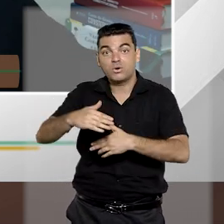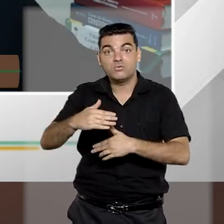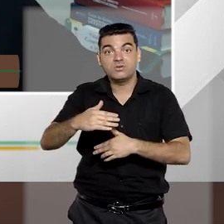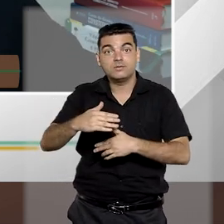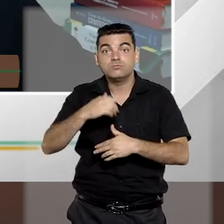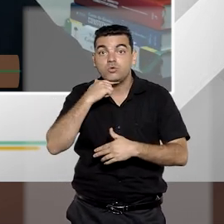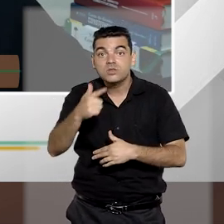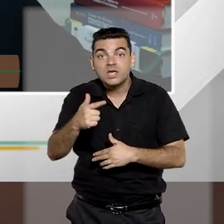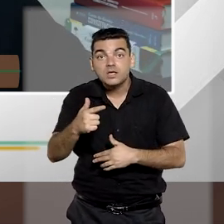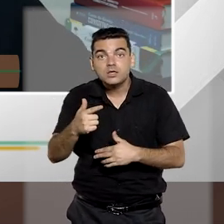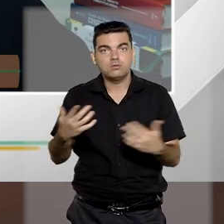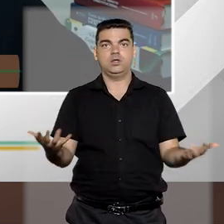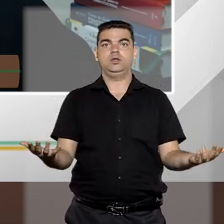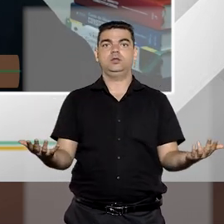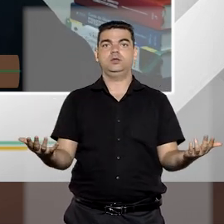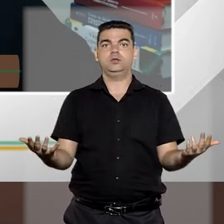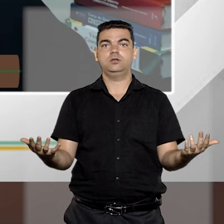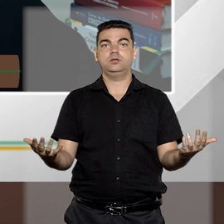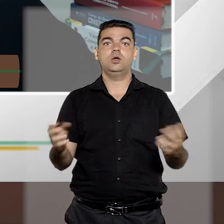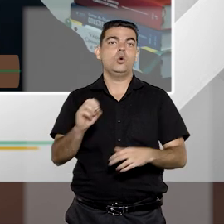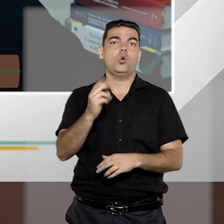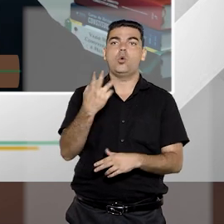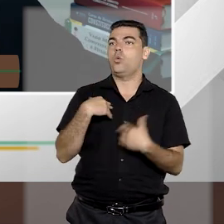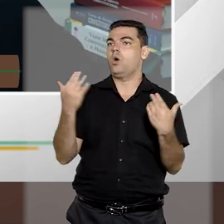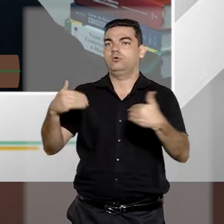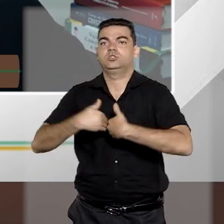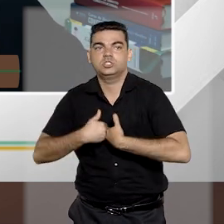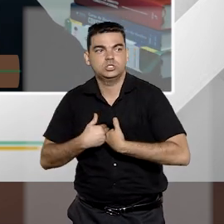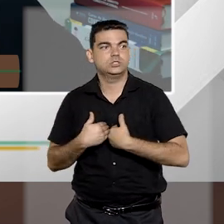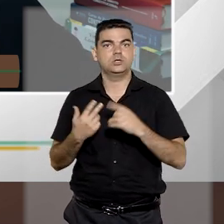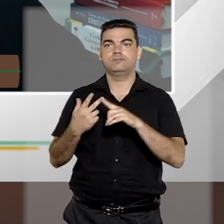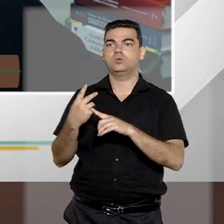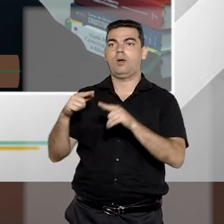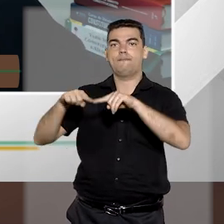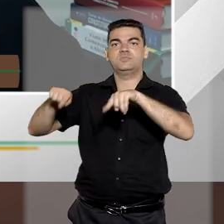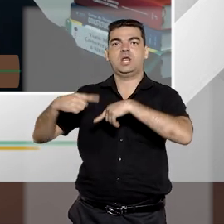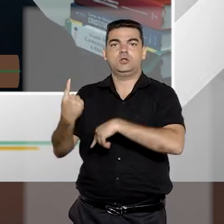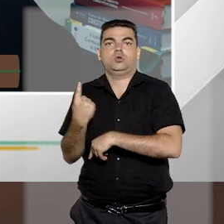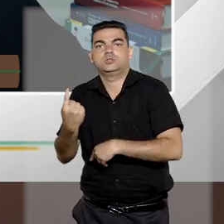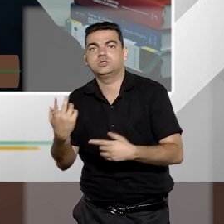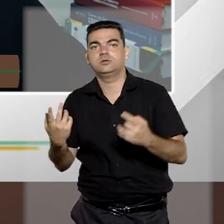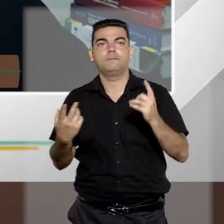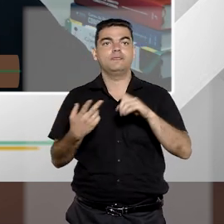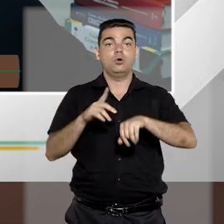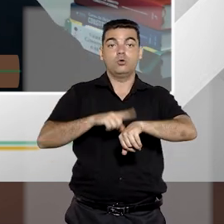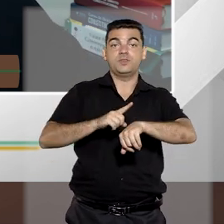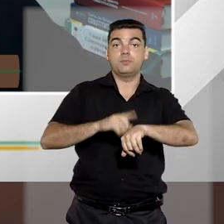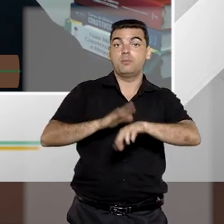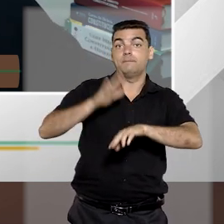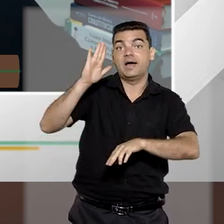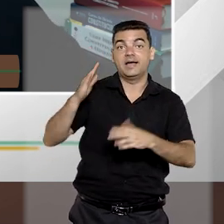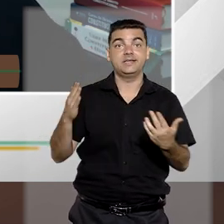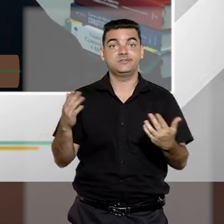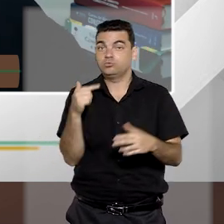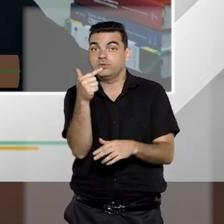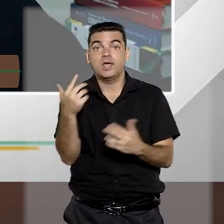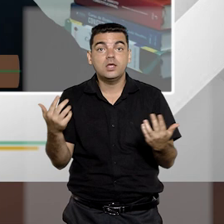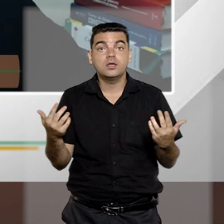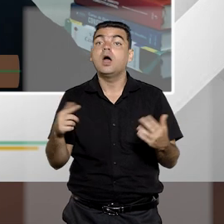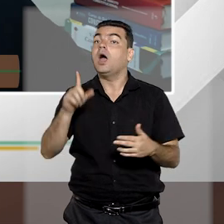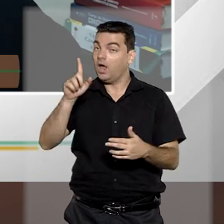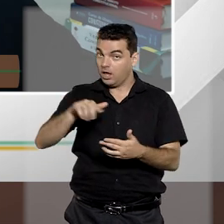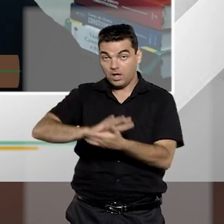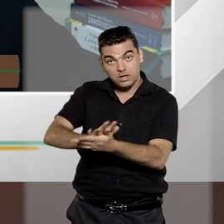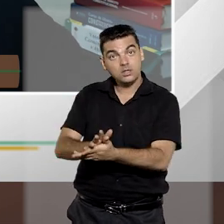não, um candidato autista que precisa de uma sala individualizada ou que precisa de repente de um tempo adicional para realizar a prova daquele certame.